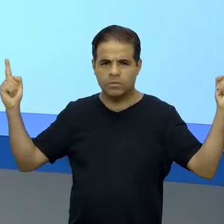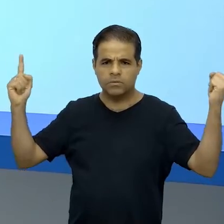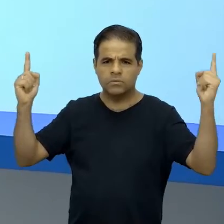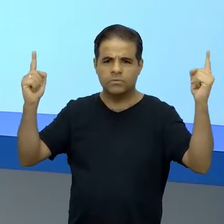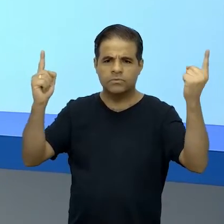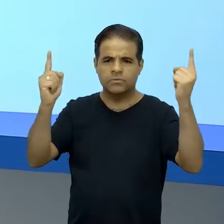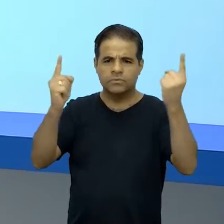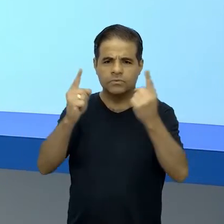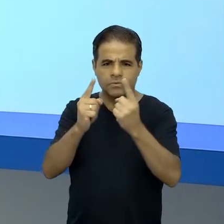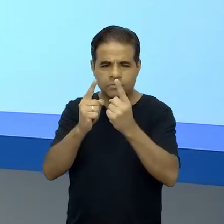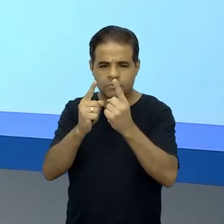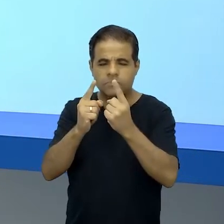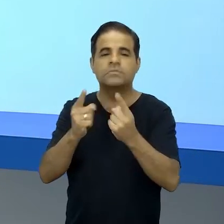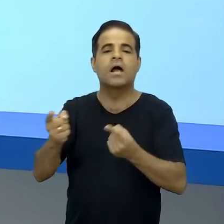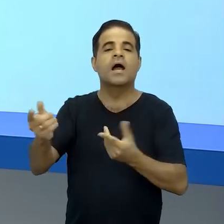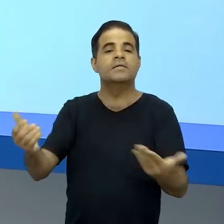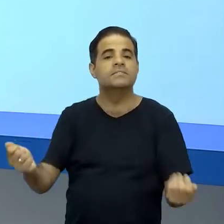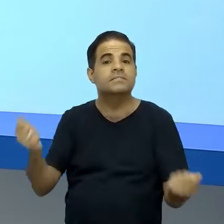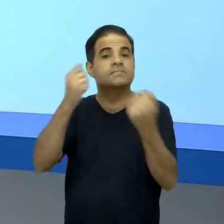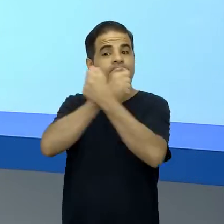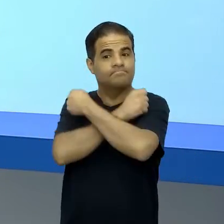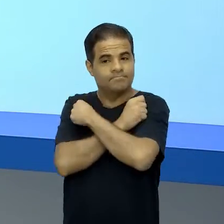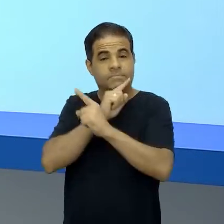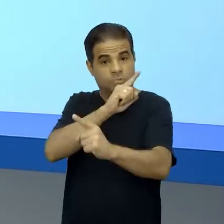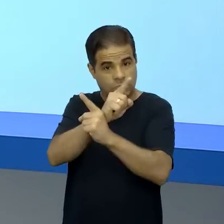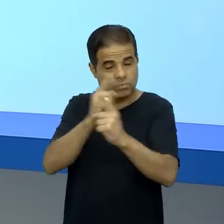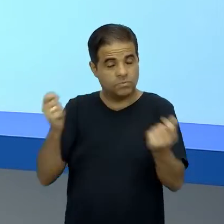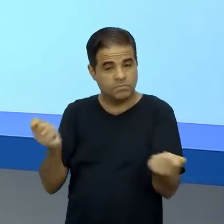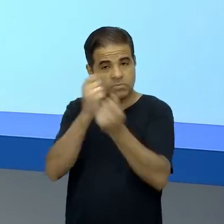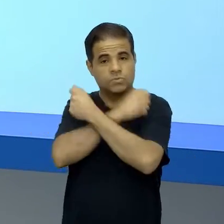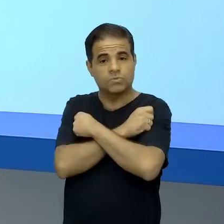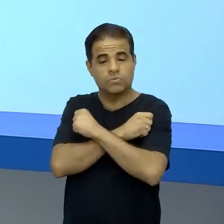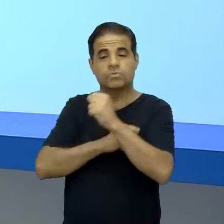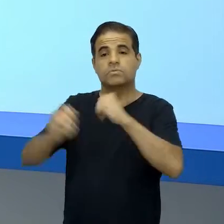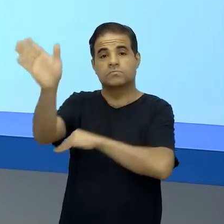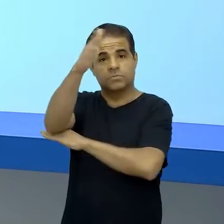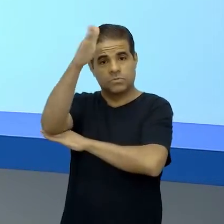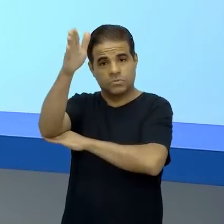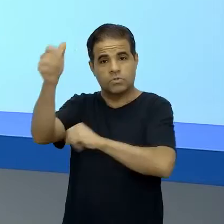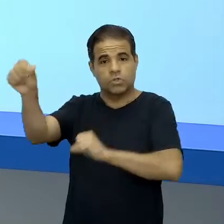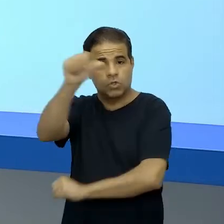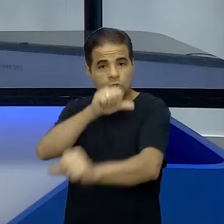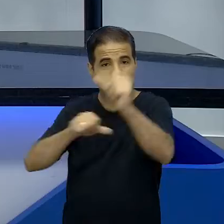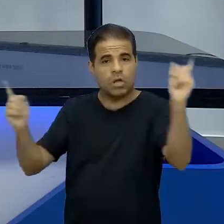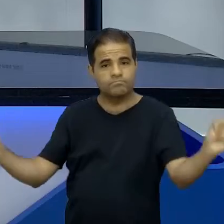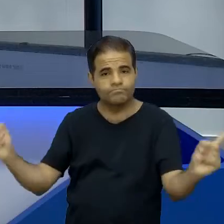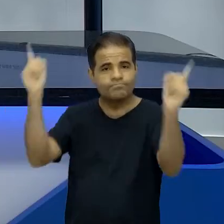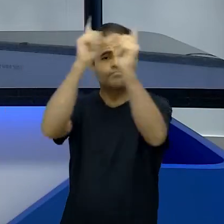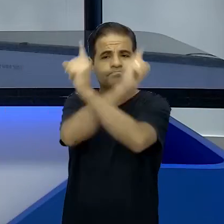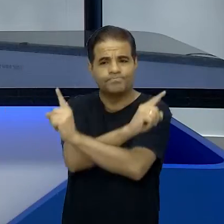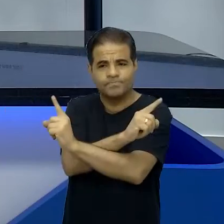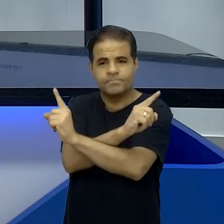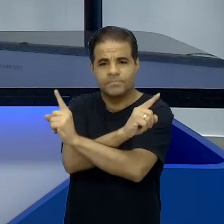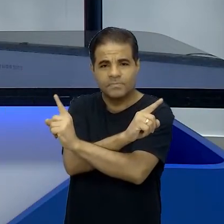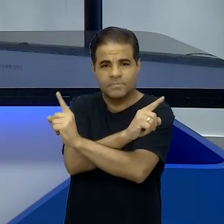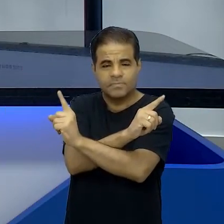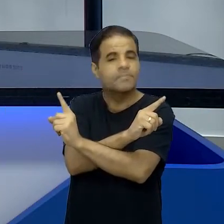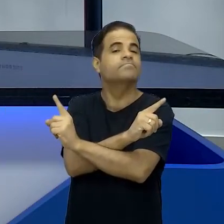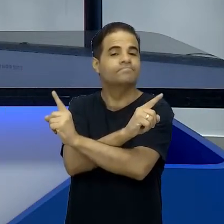abraçaram, trocaram as bandeirinhas, acho que um estava com uma cor, outro estava com outra, se abraçaram e se despediram ali no meio da muralha da China. E ali foi a